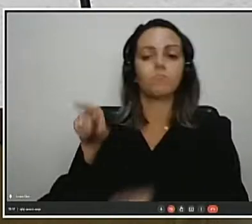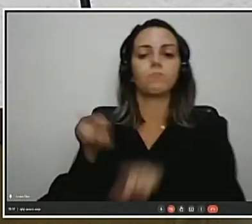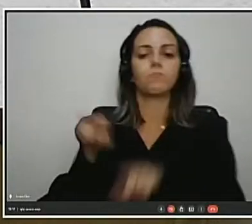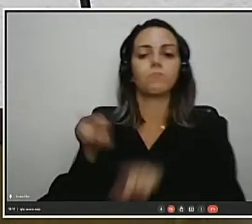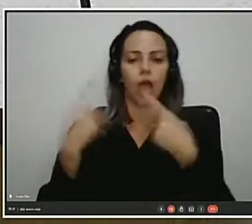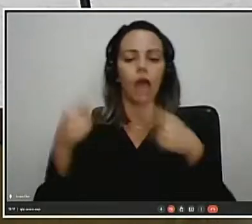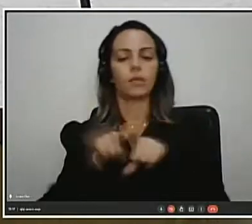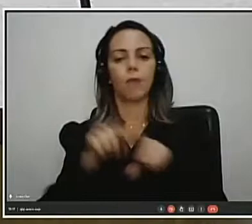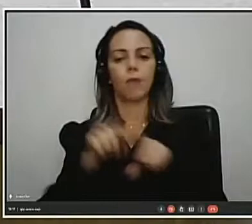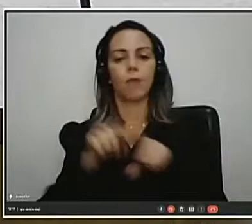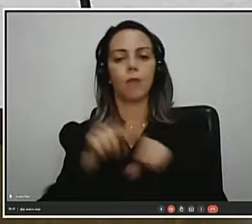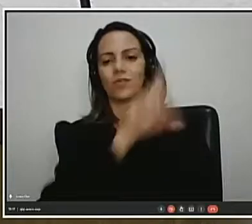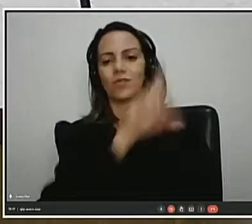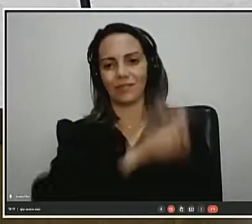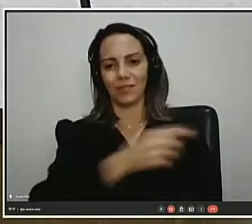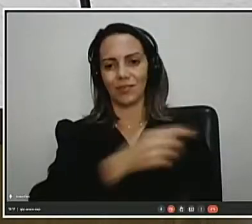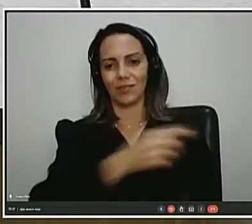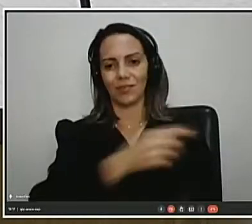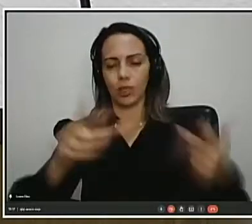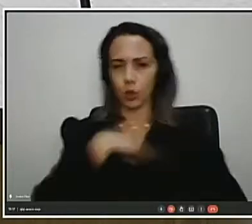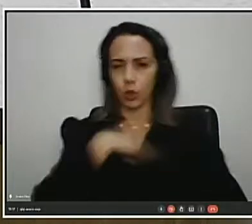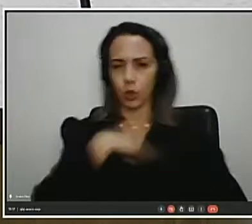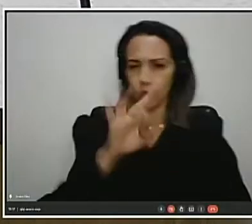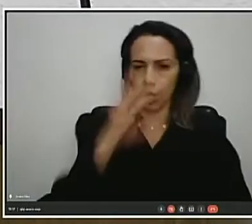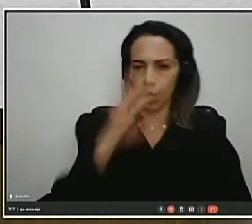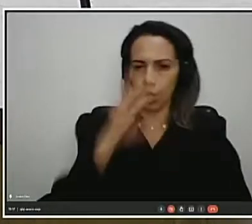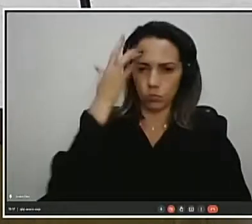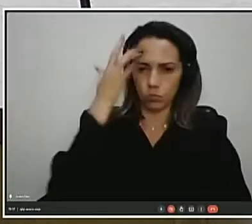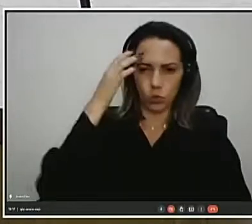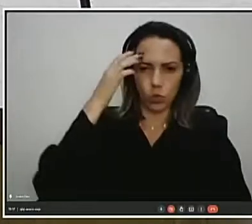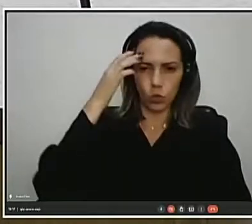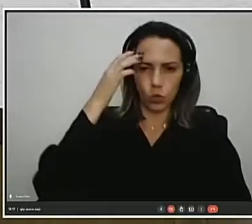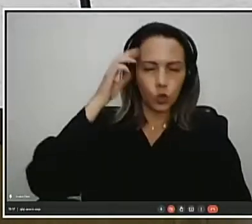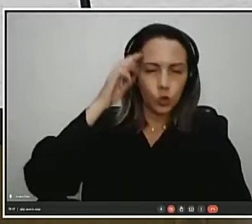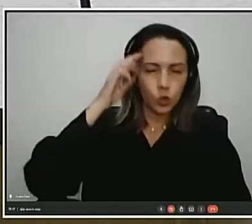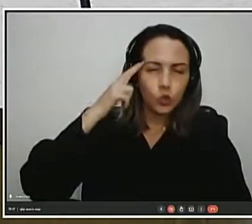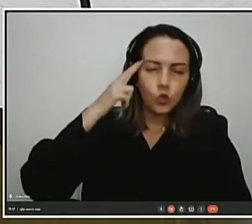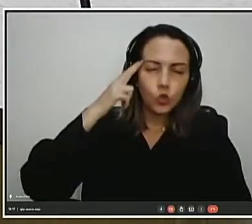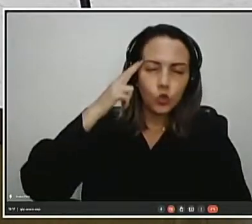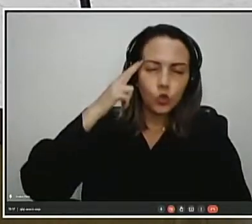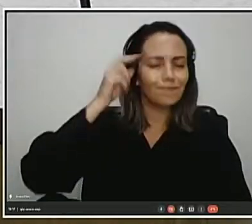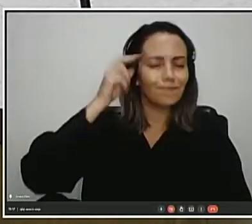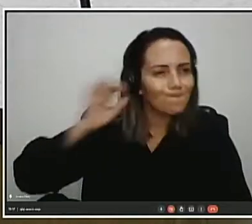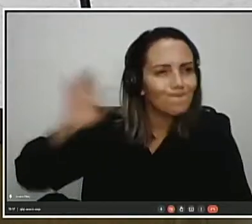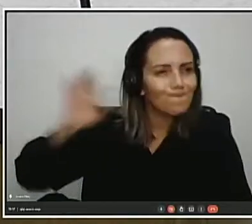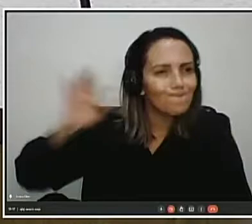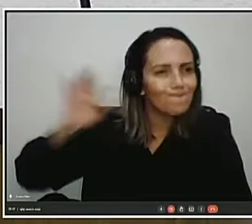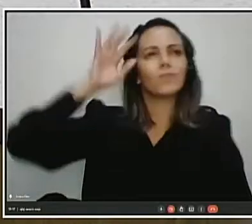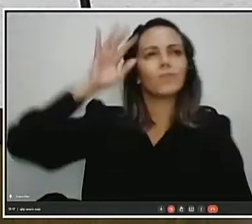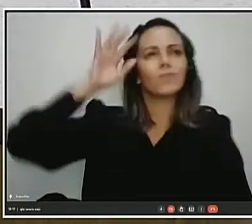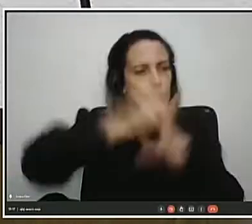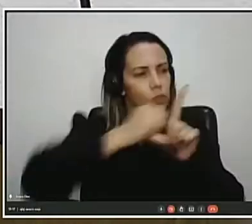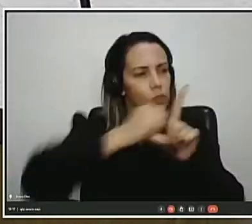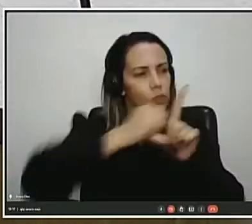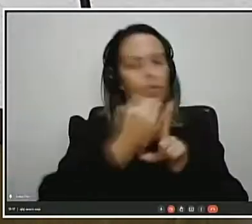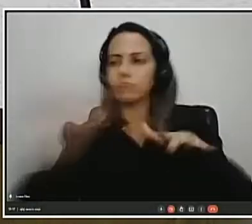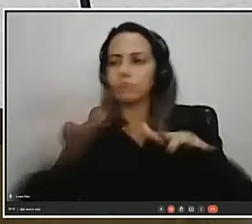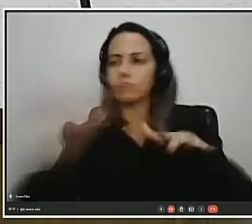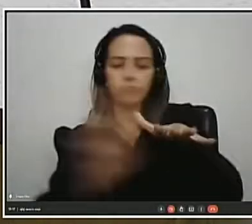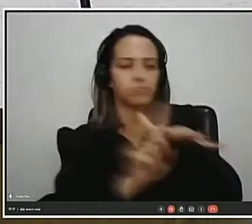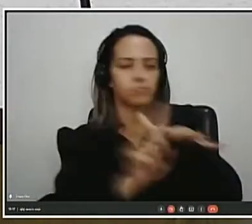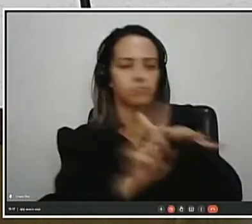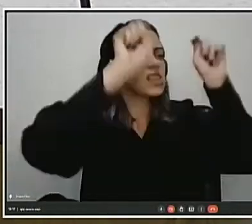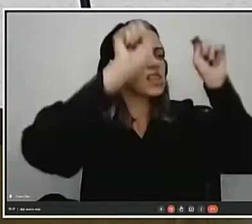Somos apenas pessoas que sonham com uma sociedade inclusiva, onde a oportunidade de participação seja as mesmas para todas